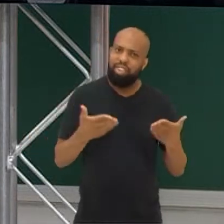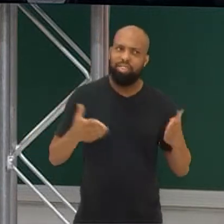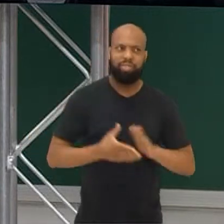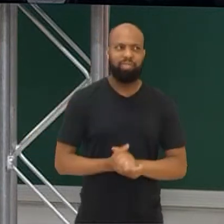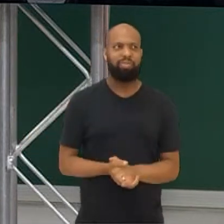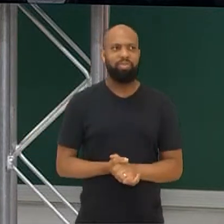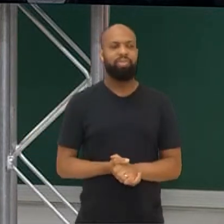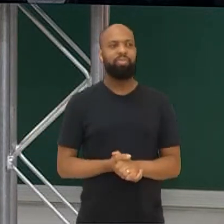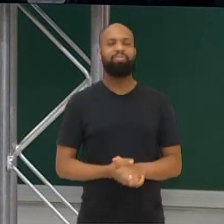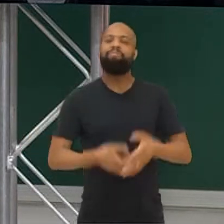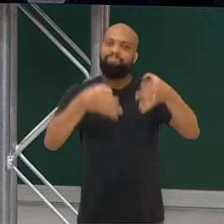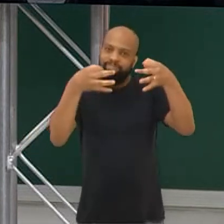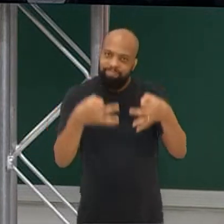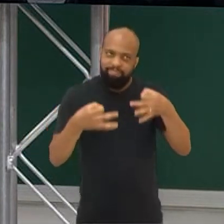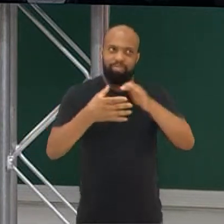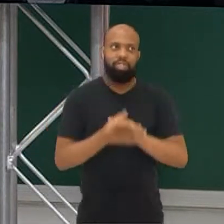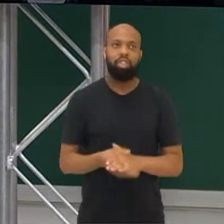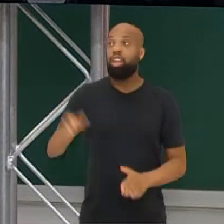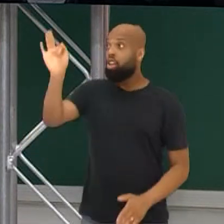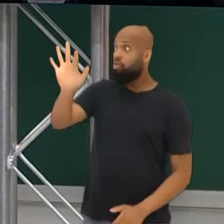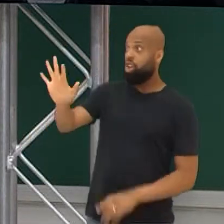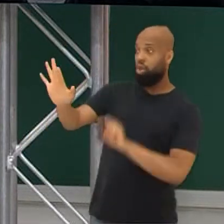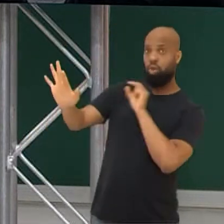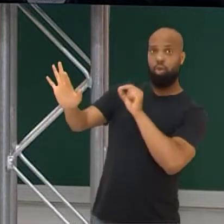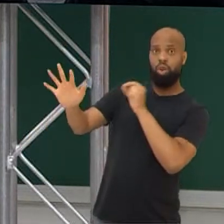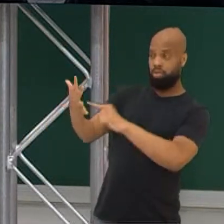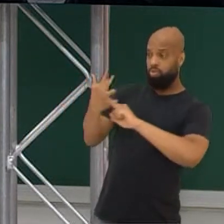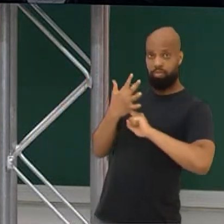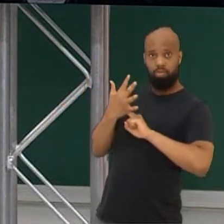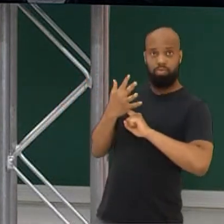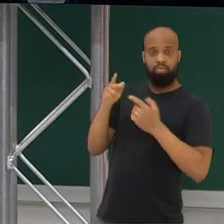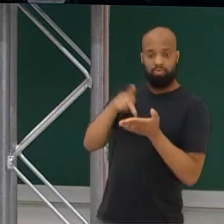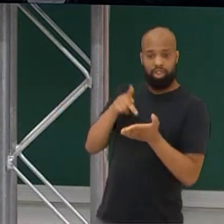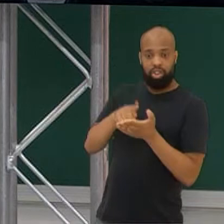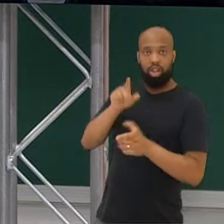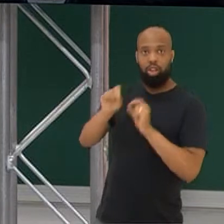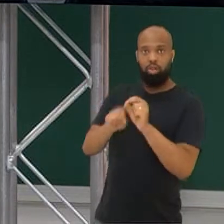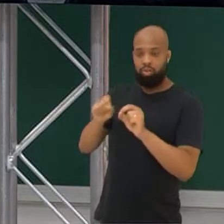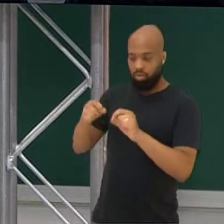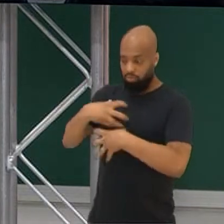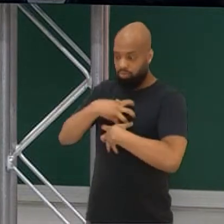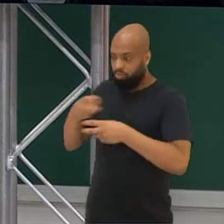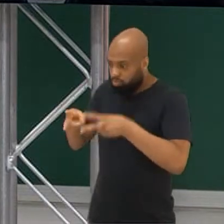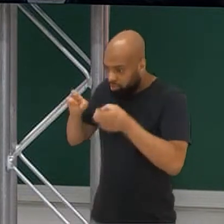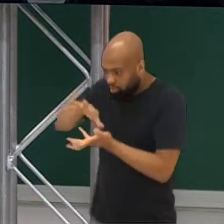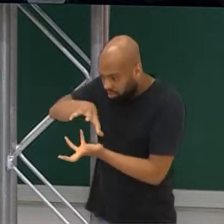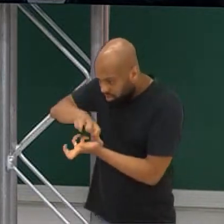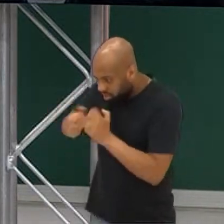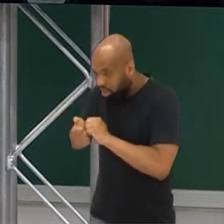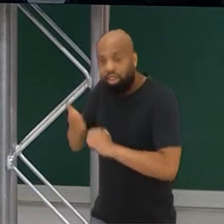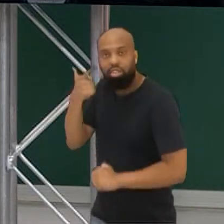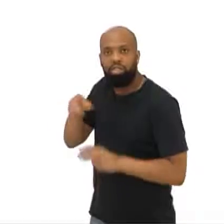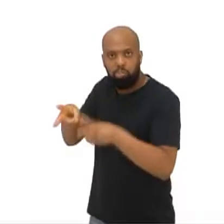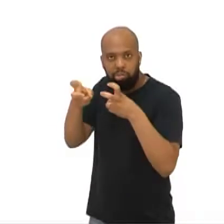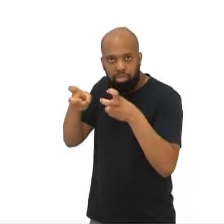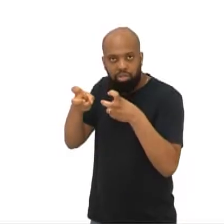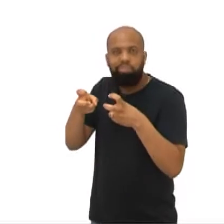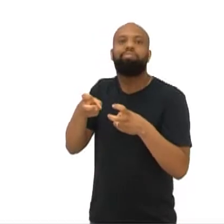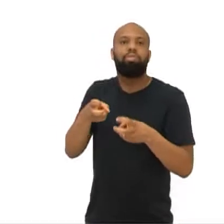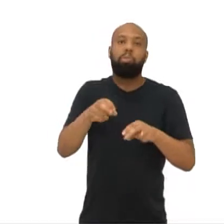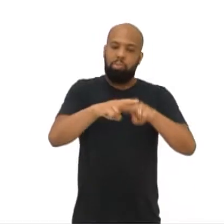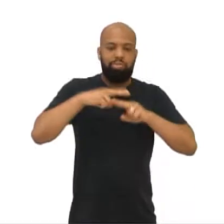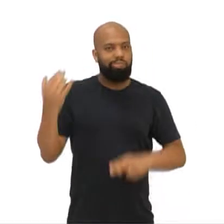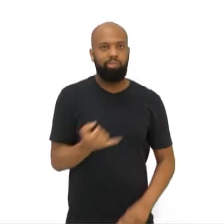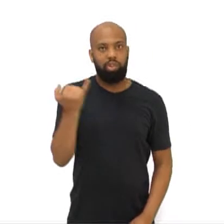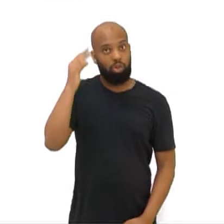bastantemente. Exatamente, o fenômeno é aquilo que se apresenta, né? Aquilo que vem aos nossos sentidos. E por isso é fundamental a gente entender isso que o